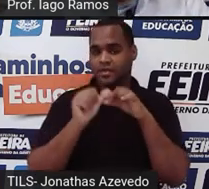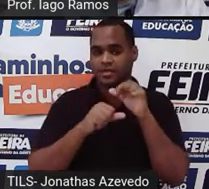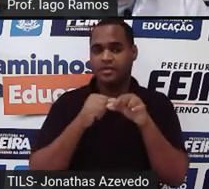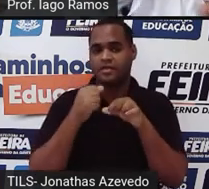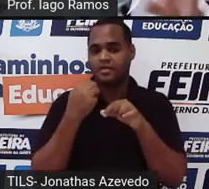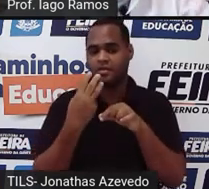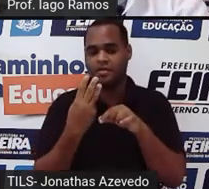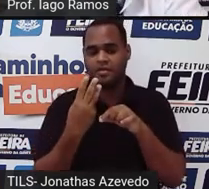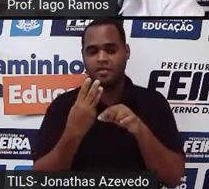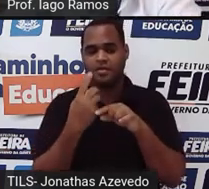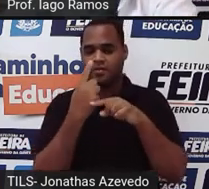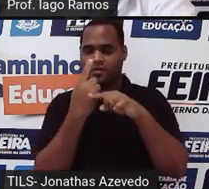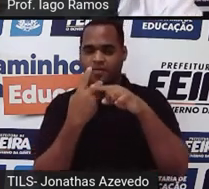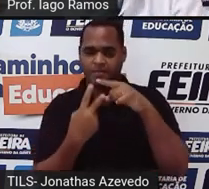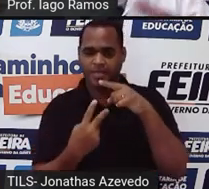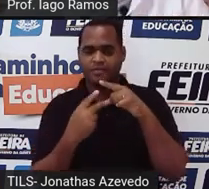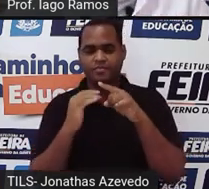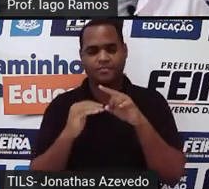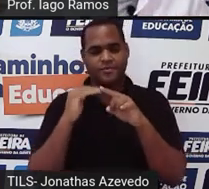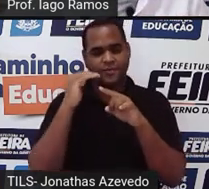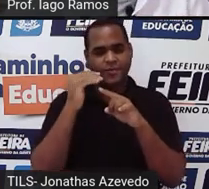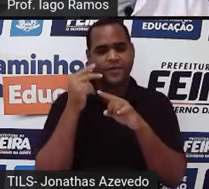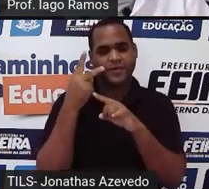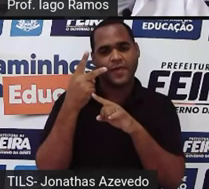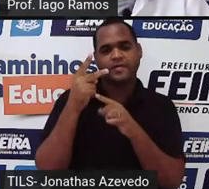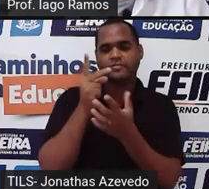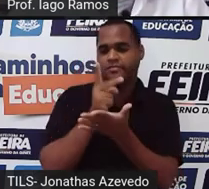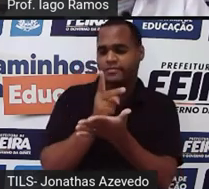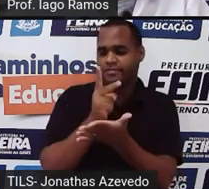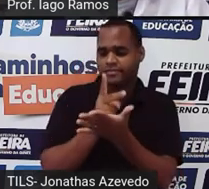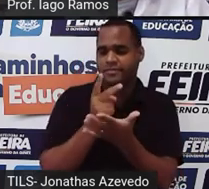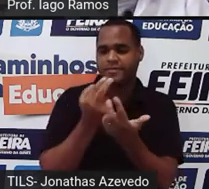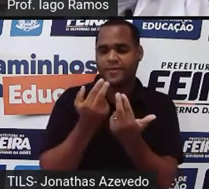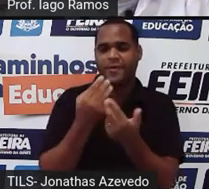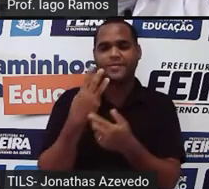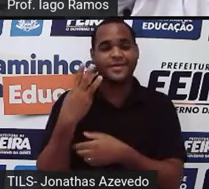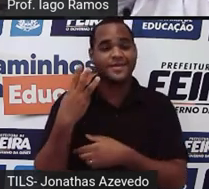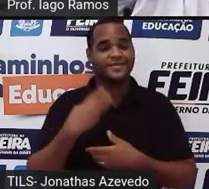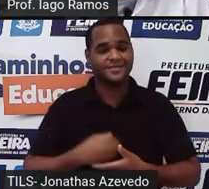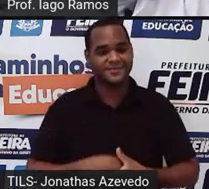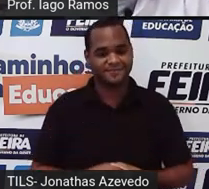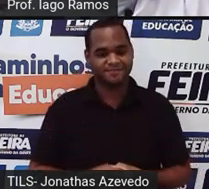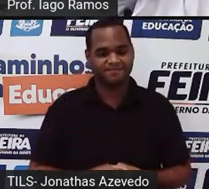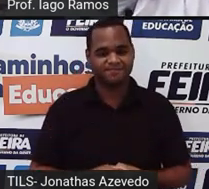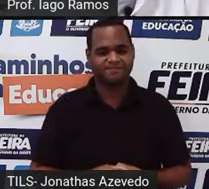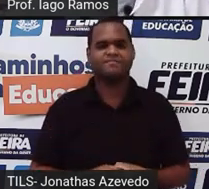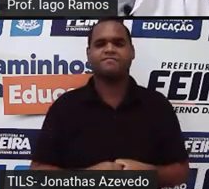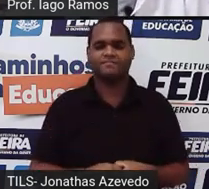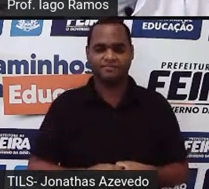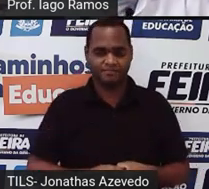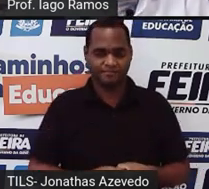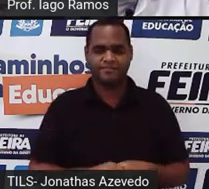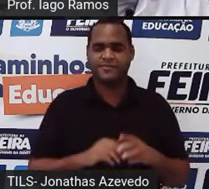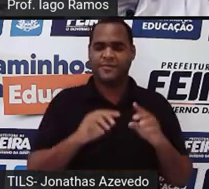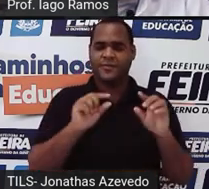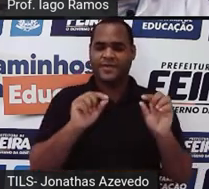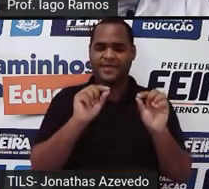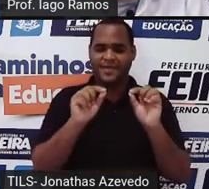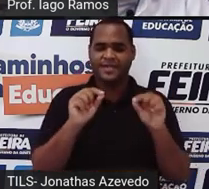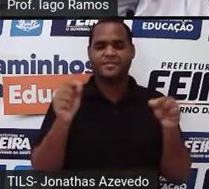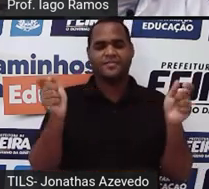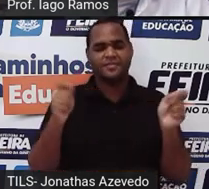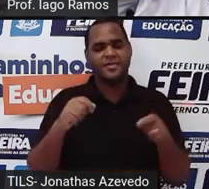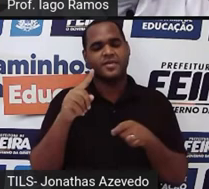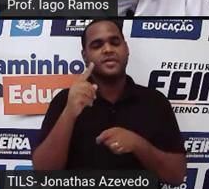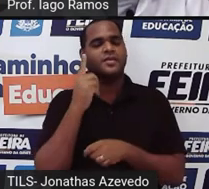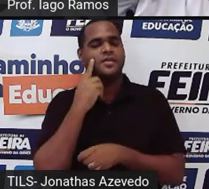elevado a 2, isso continua sendo igual a 3, tá bom? O que é que eu vou fazer agora? Propositalmente,